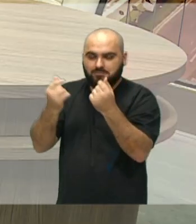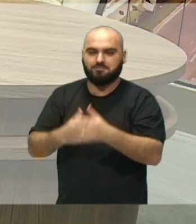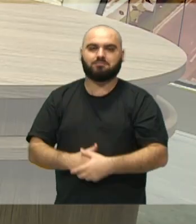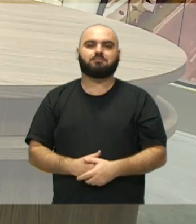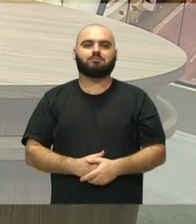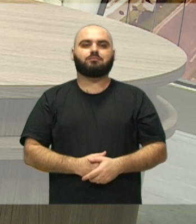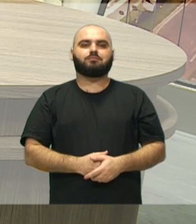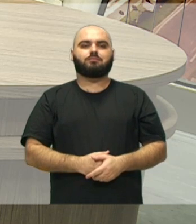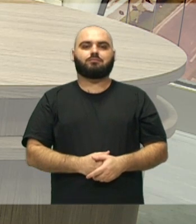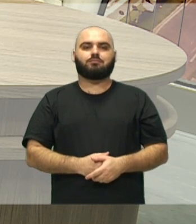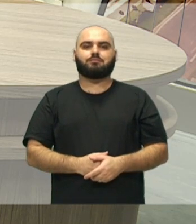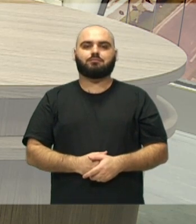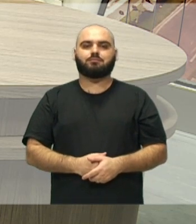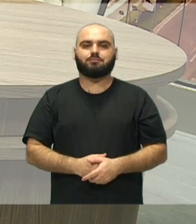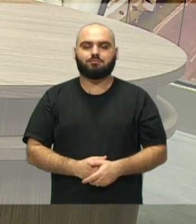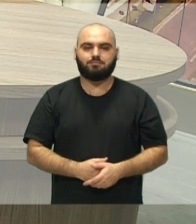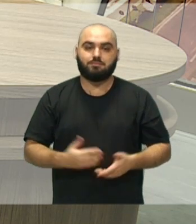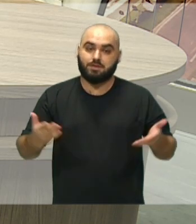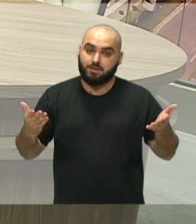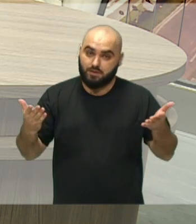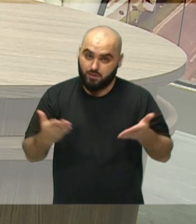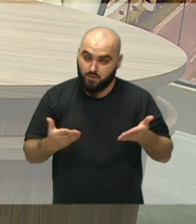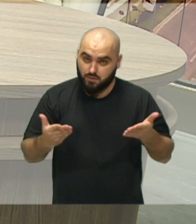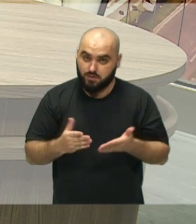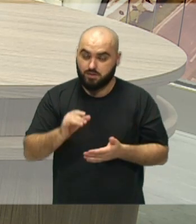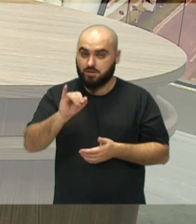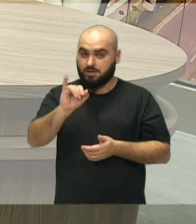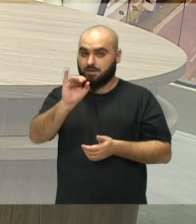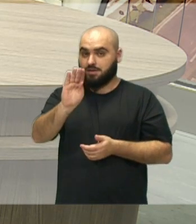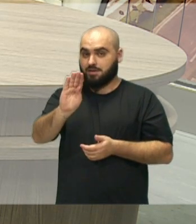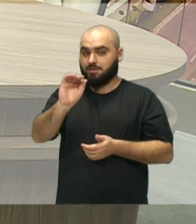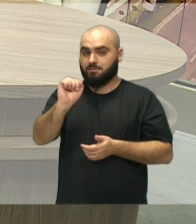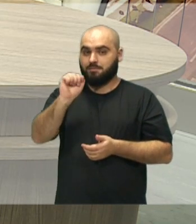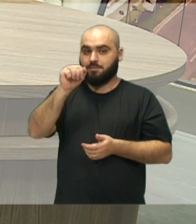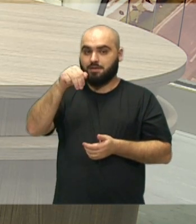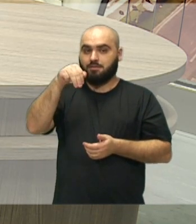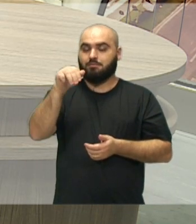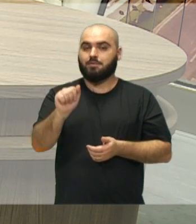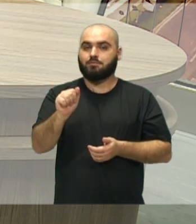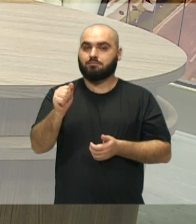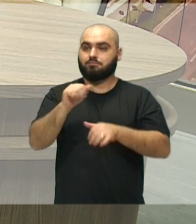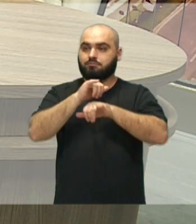E hoje ainda, né, conforme o IBAMA, inclusive, há